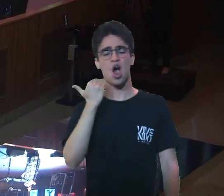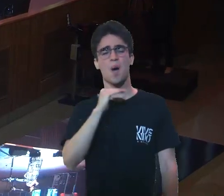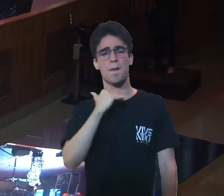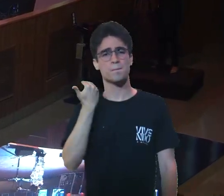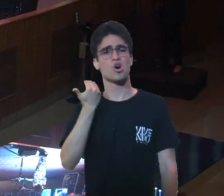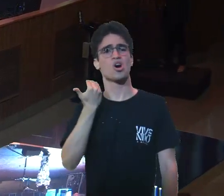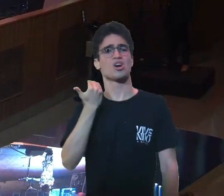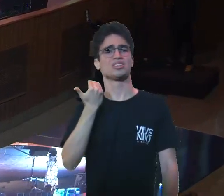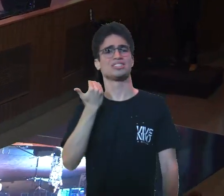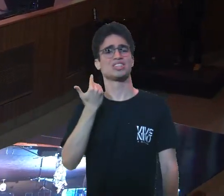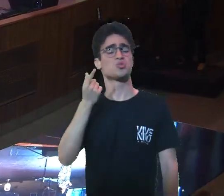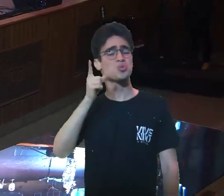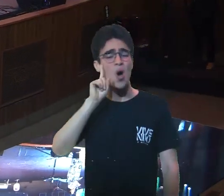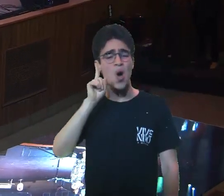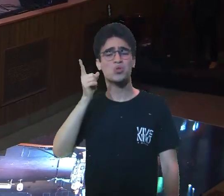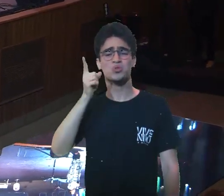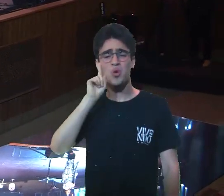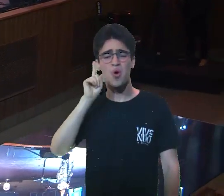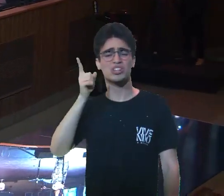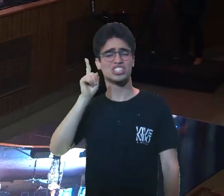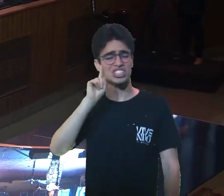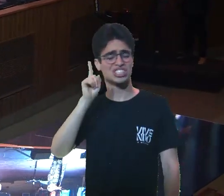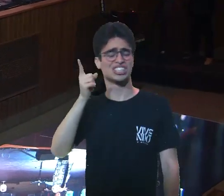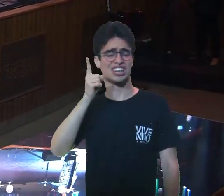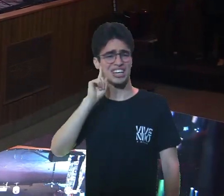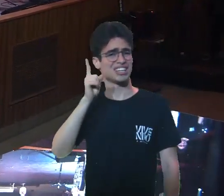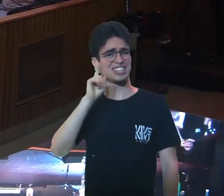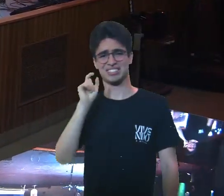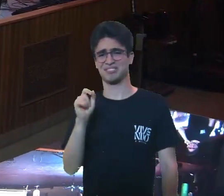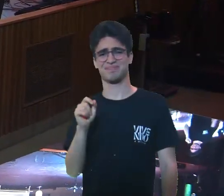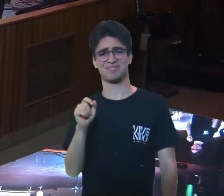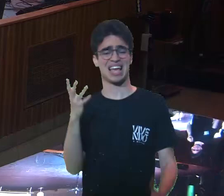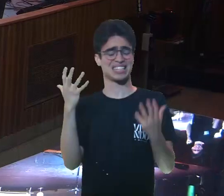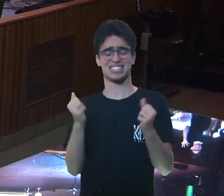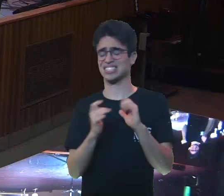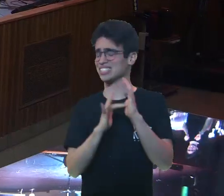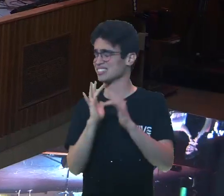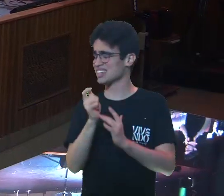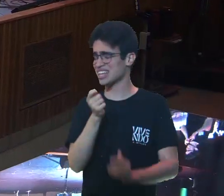a cada 24 horas sem o Cristo.